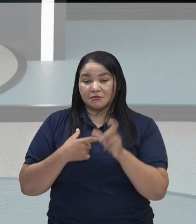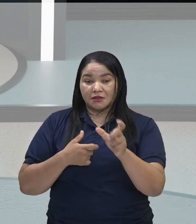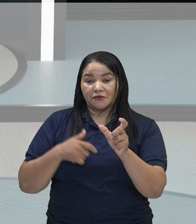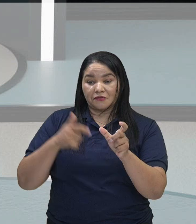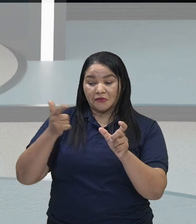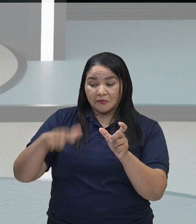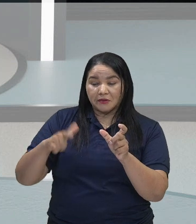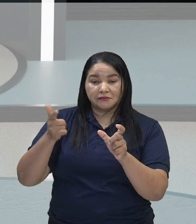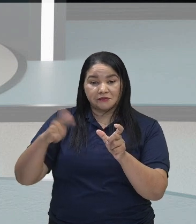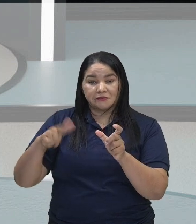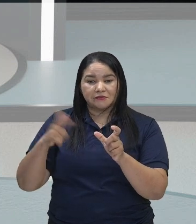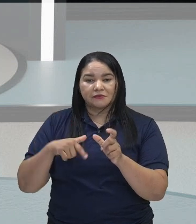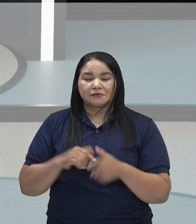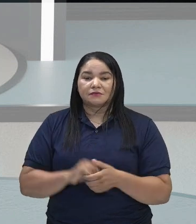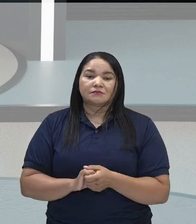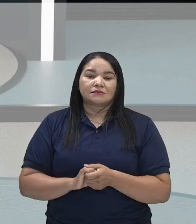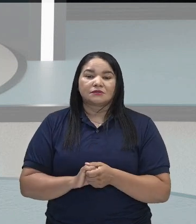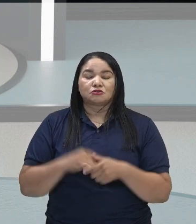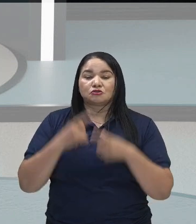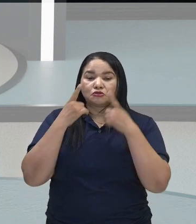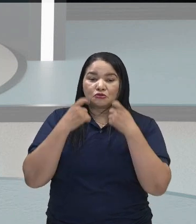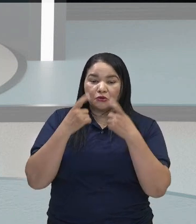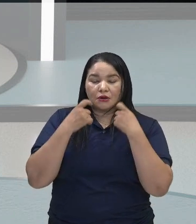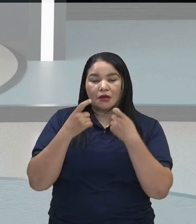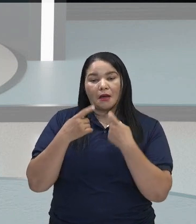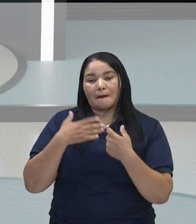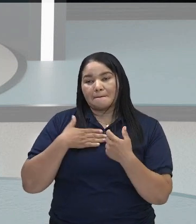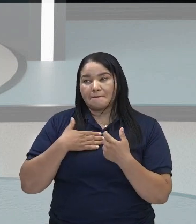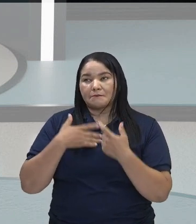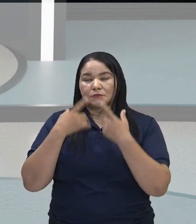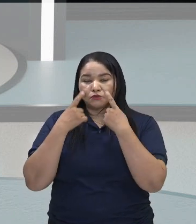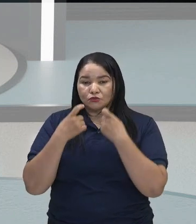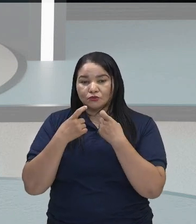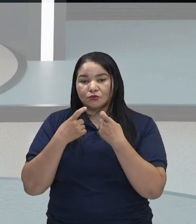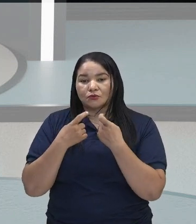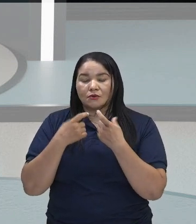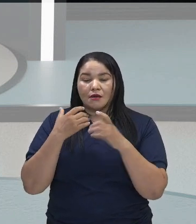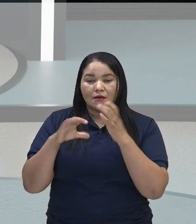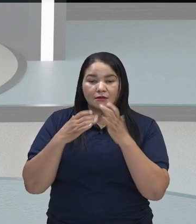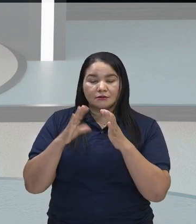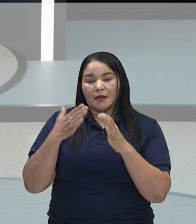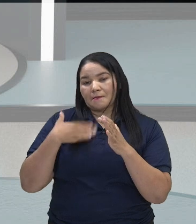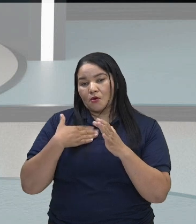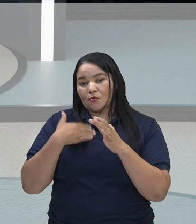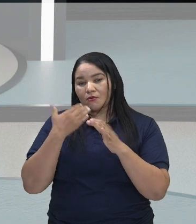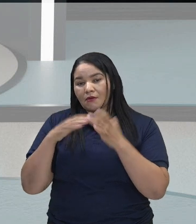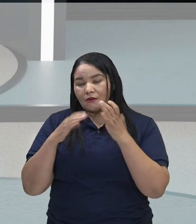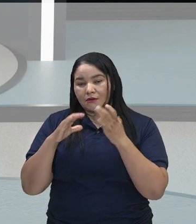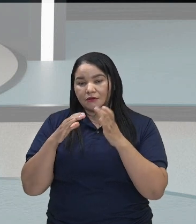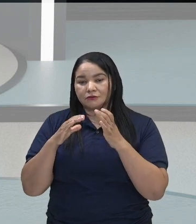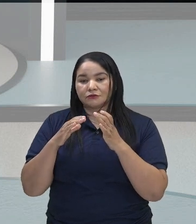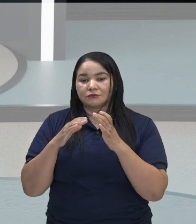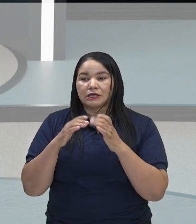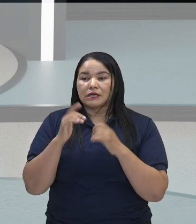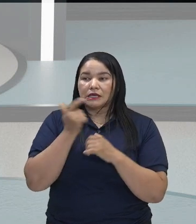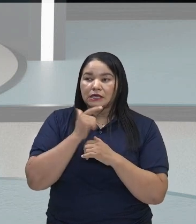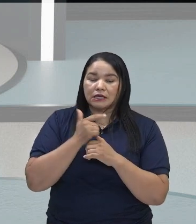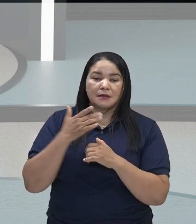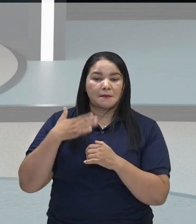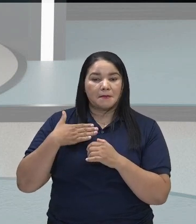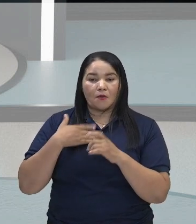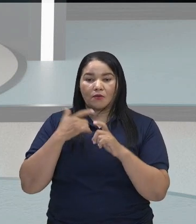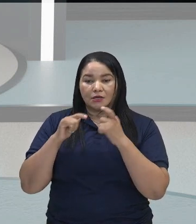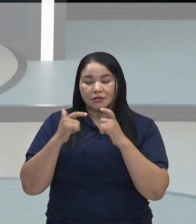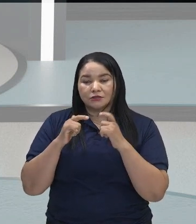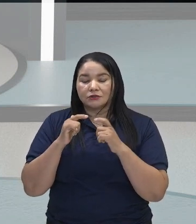né? Rir meu canto, cantar meu canto, rir meu riso. Então, você percebe pleonasmo